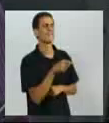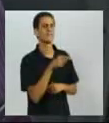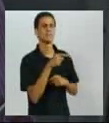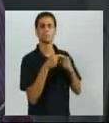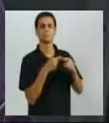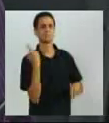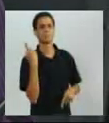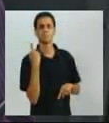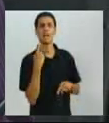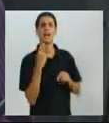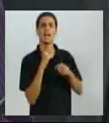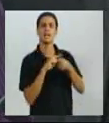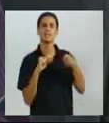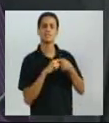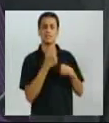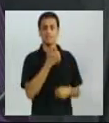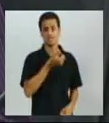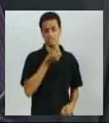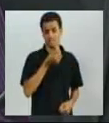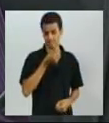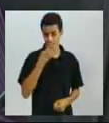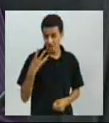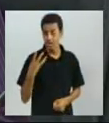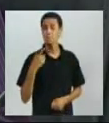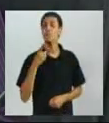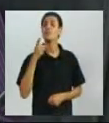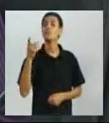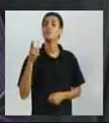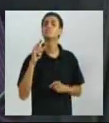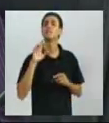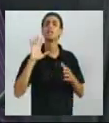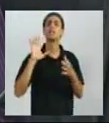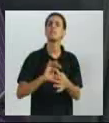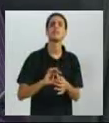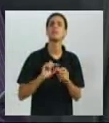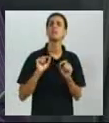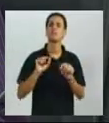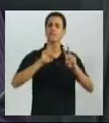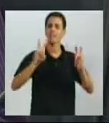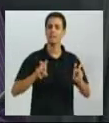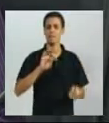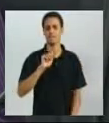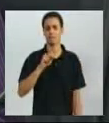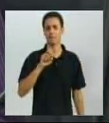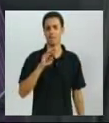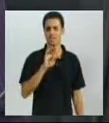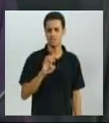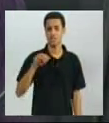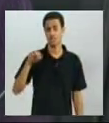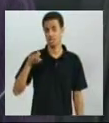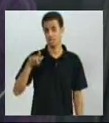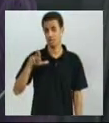artigo 164, inciso 9, quando Vossa Excelência está se referindo à questão do Tapete Negro, Vossa Excelência despachou um